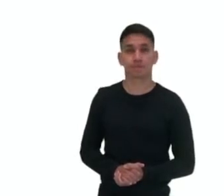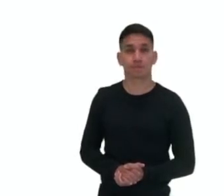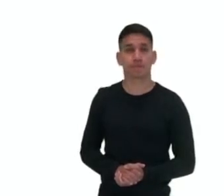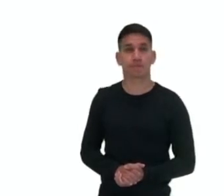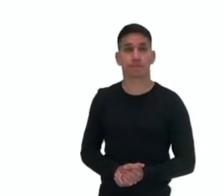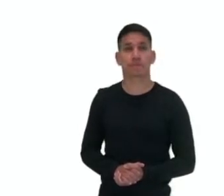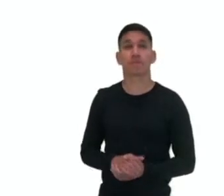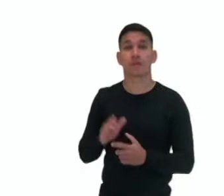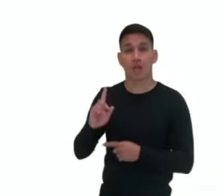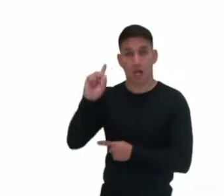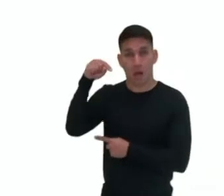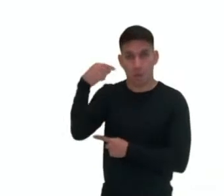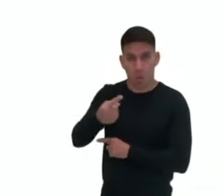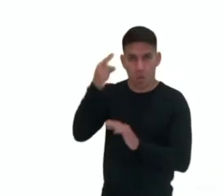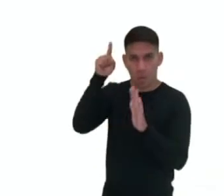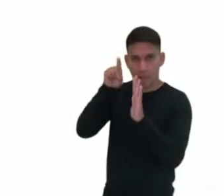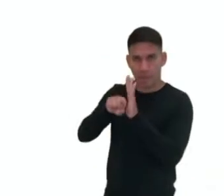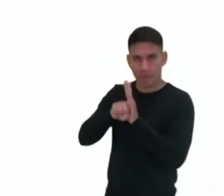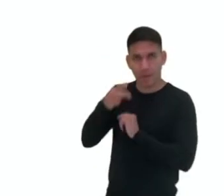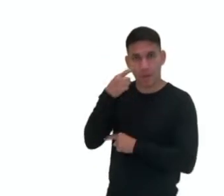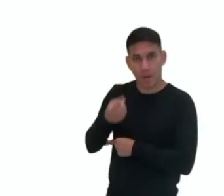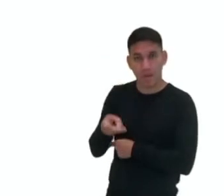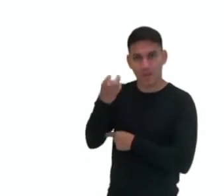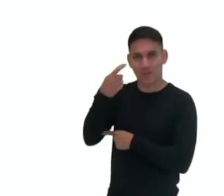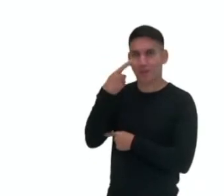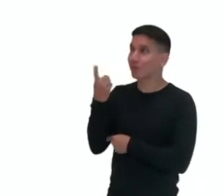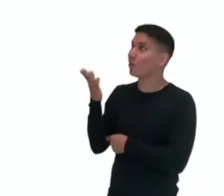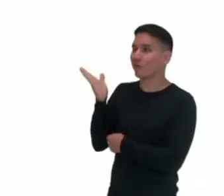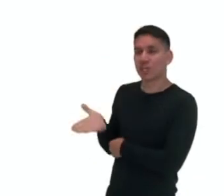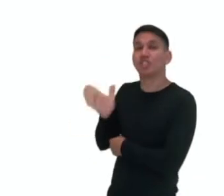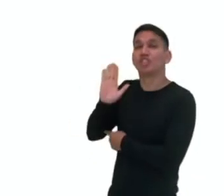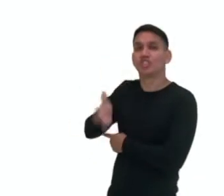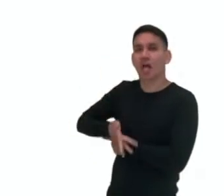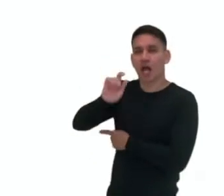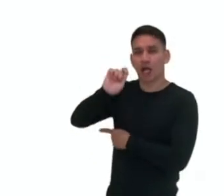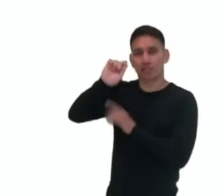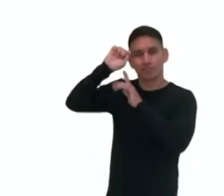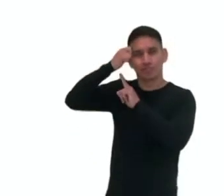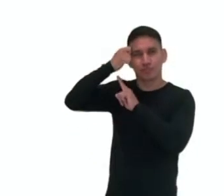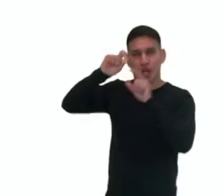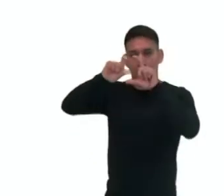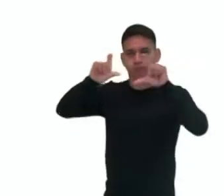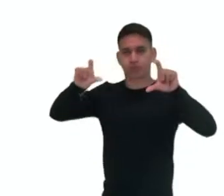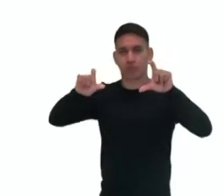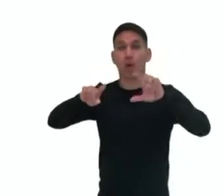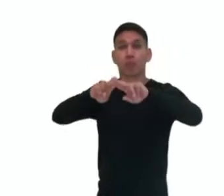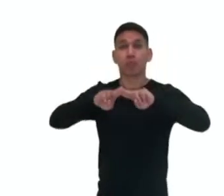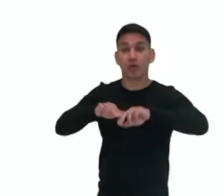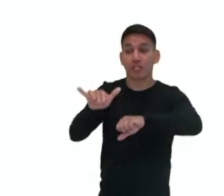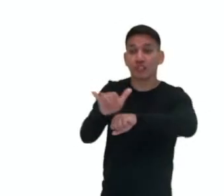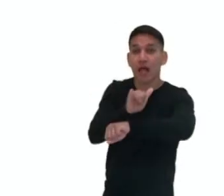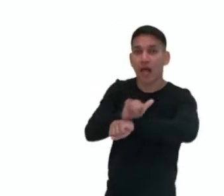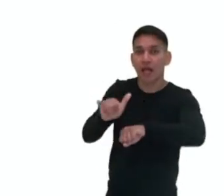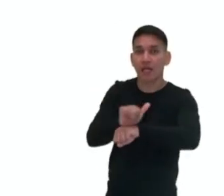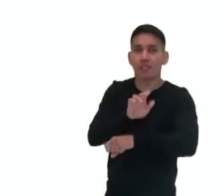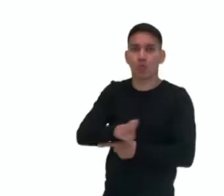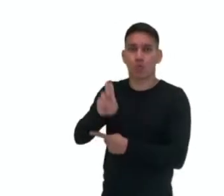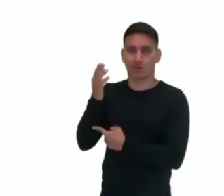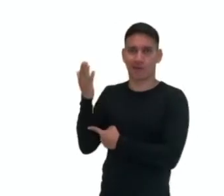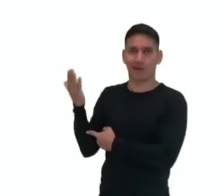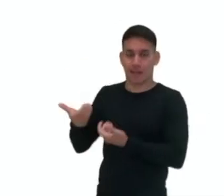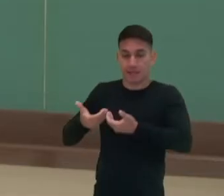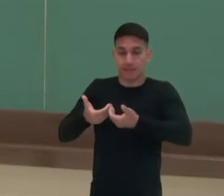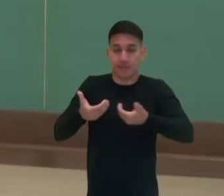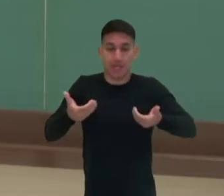A próxima pergunta, perceba, já está em negrito. Então, o recurso utilizado aqui para